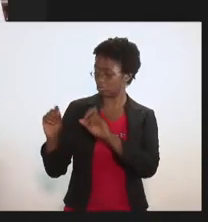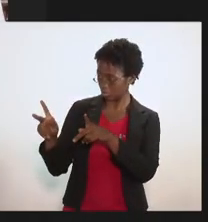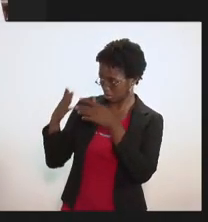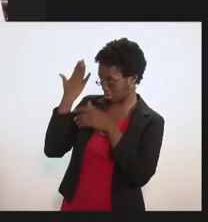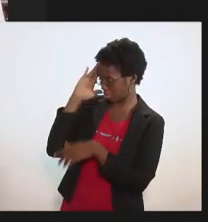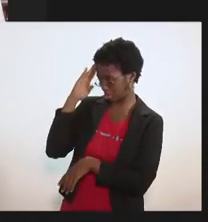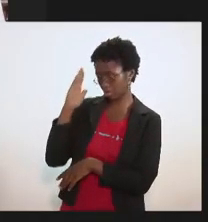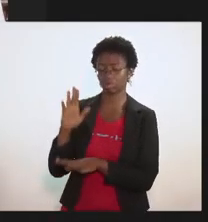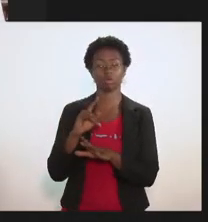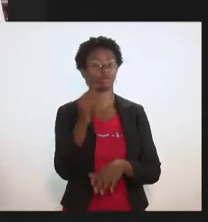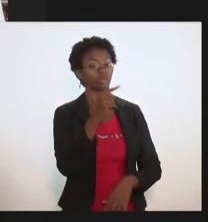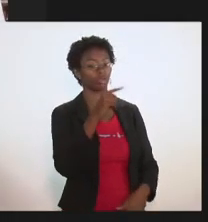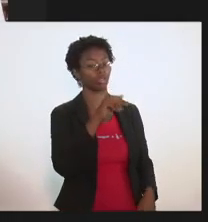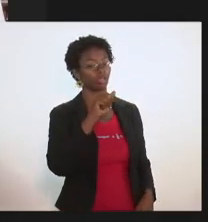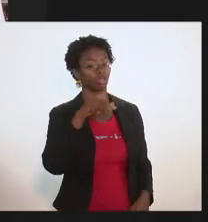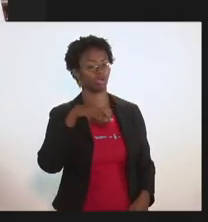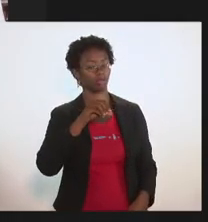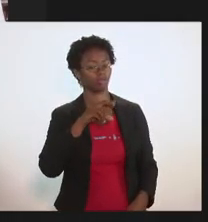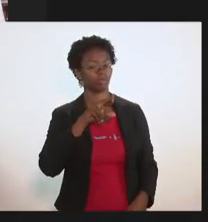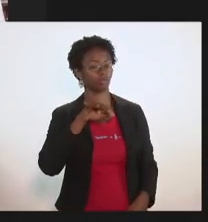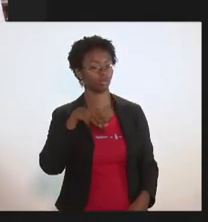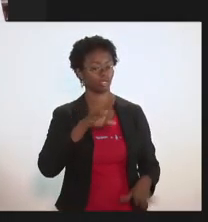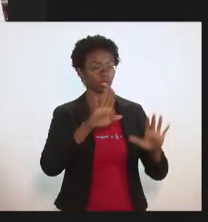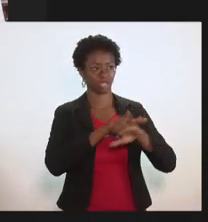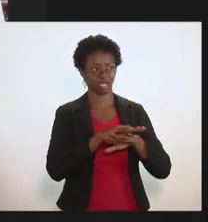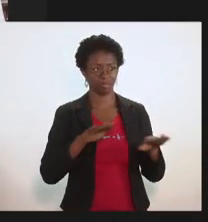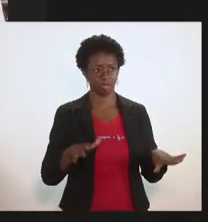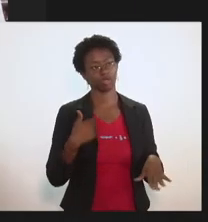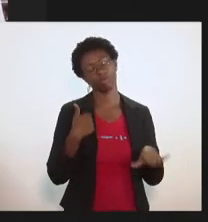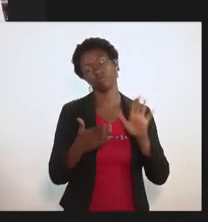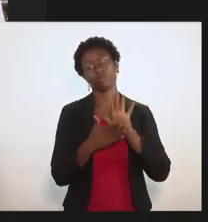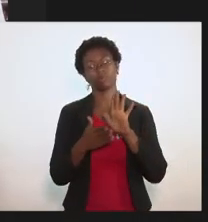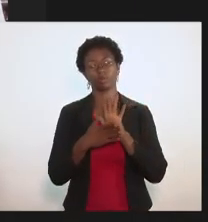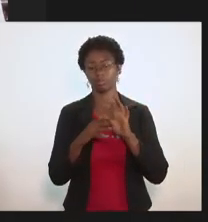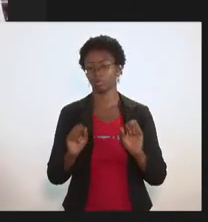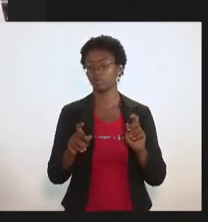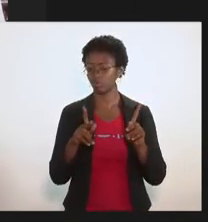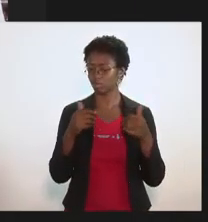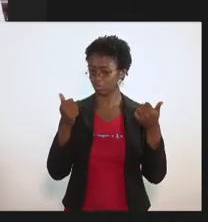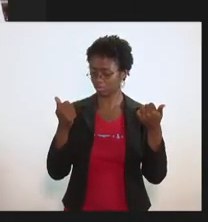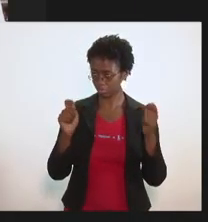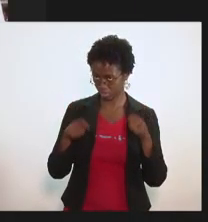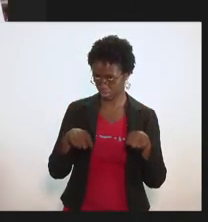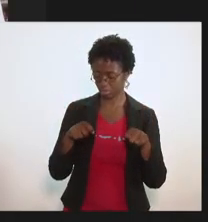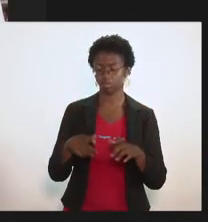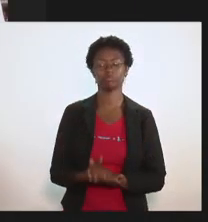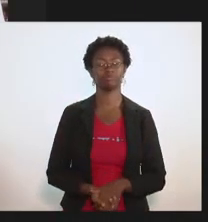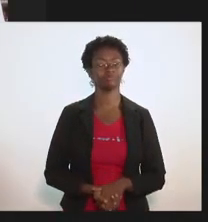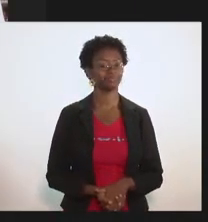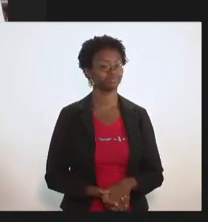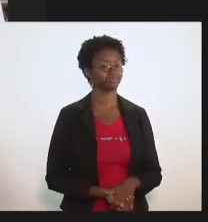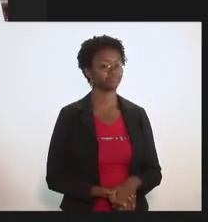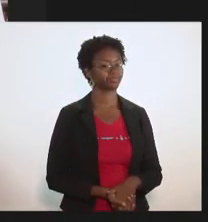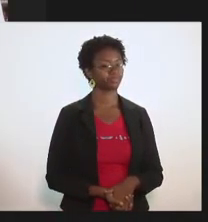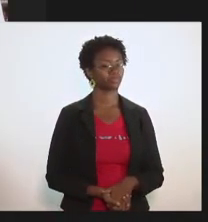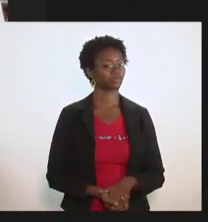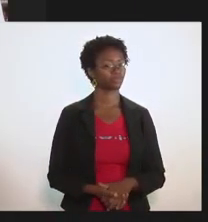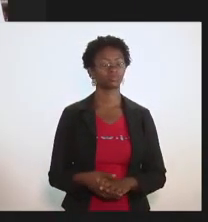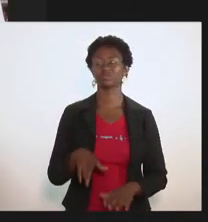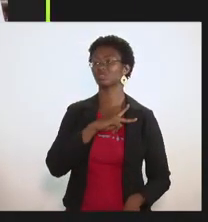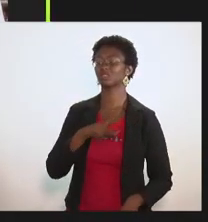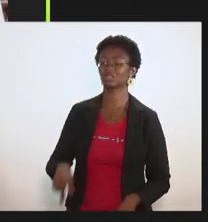perguntar... Dizendo que não exime de cumprir o que determina... Vamos organizar, Almir? Desculpa, então, presidente. É uma proposta